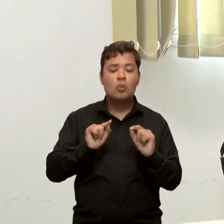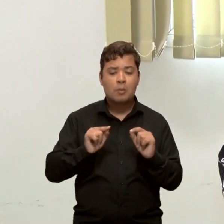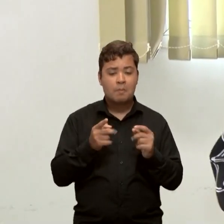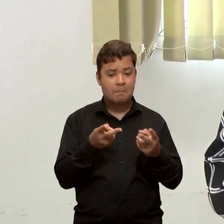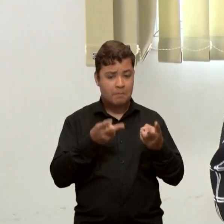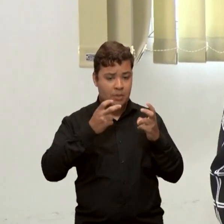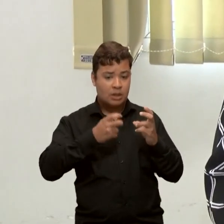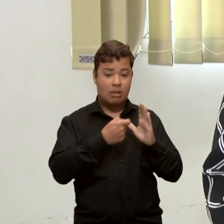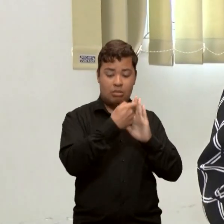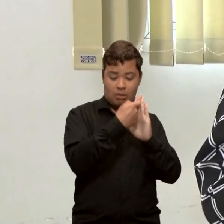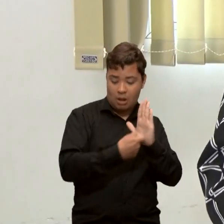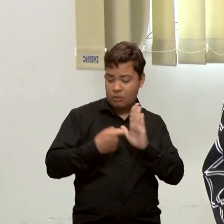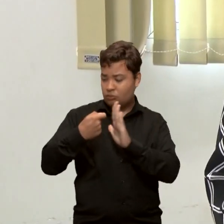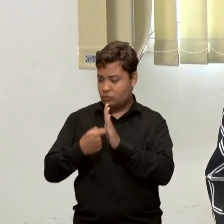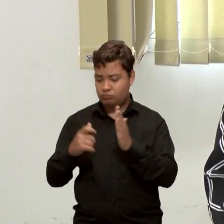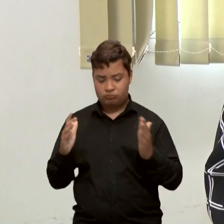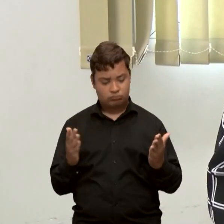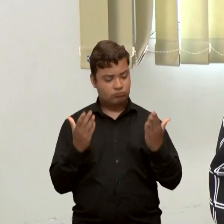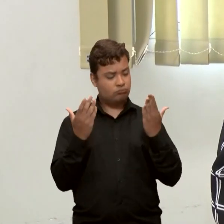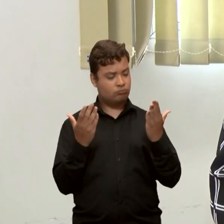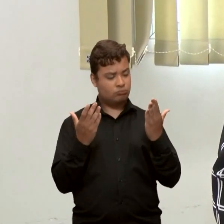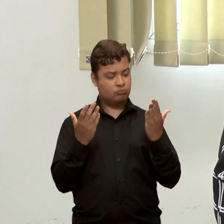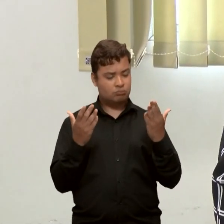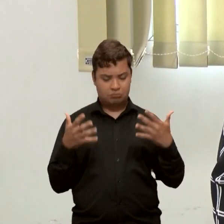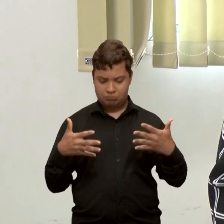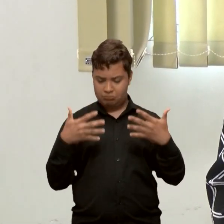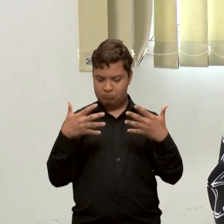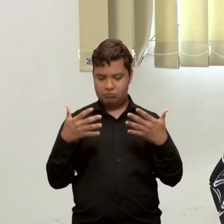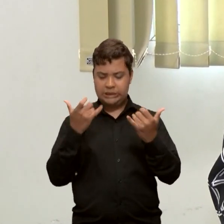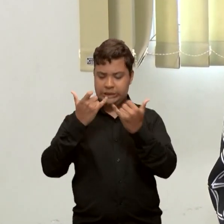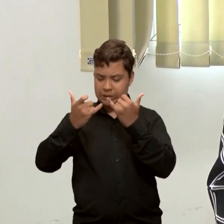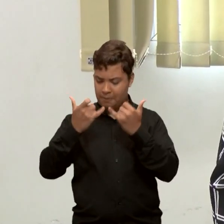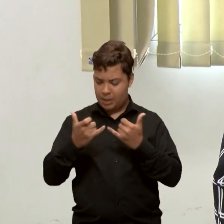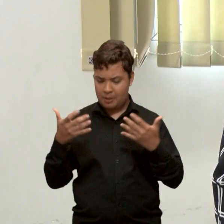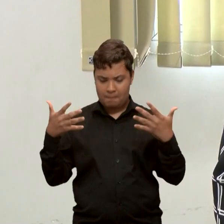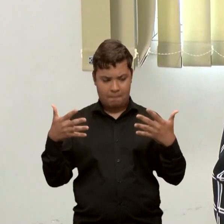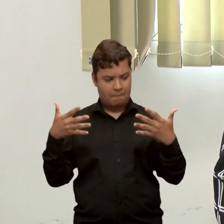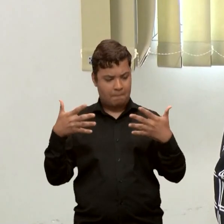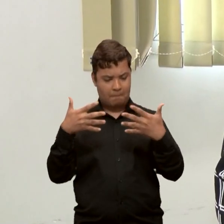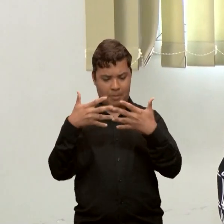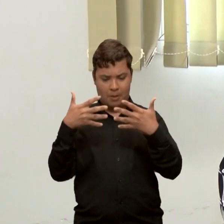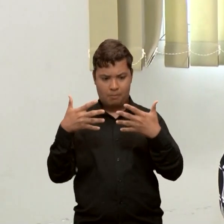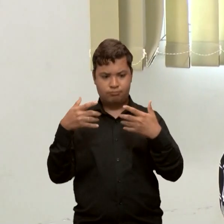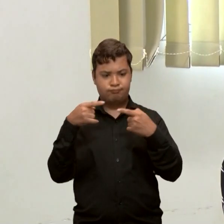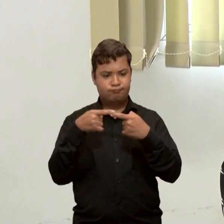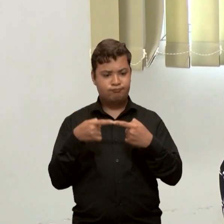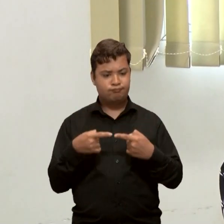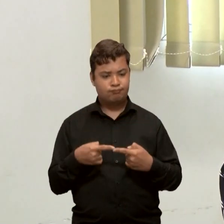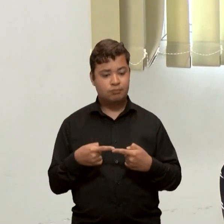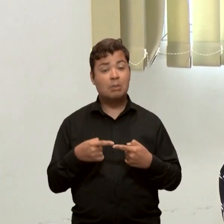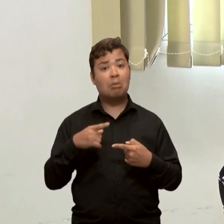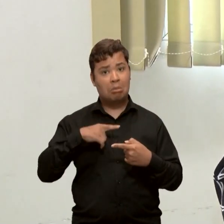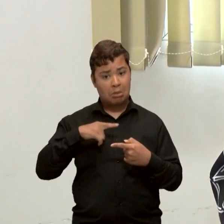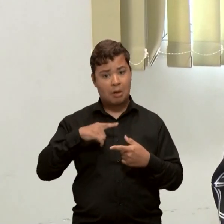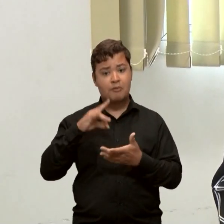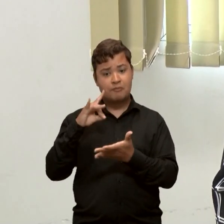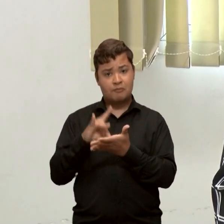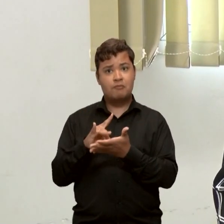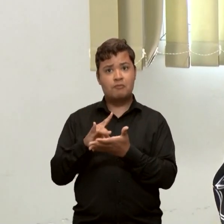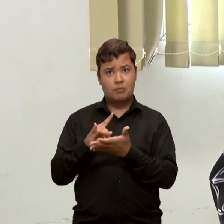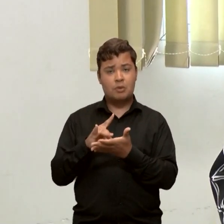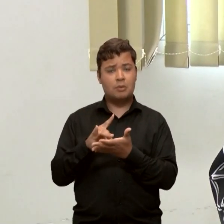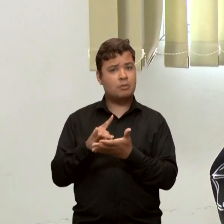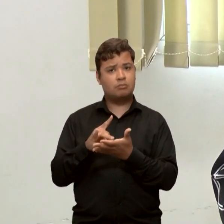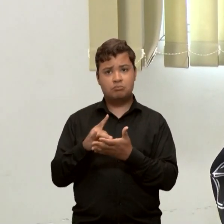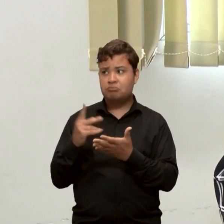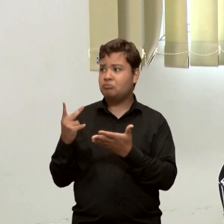textos são semelhantes. E essa é uma função que é muito utilizada no mundo real, especialmente quando tem integração de dados.